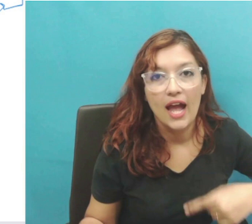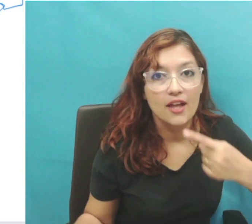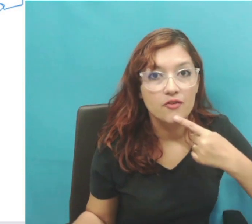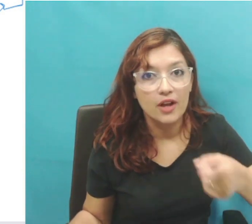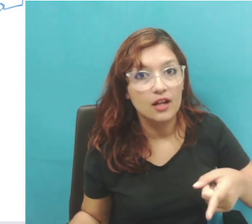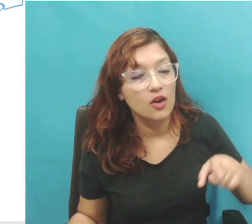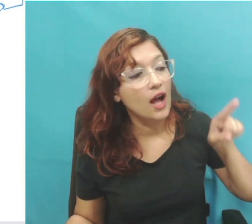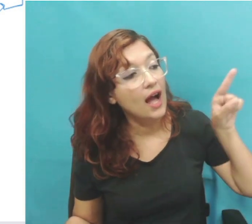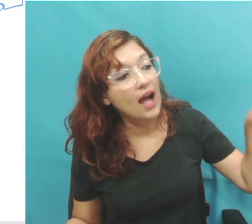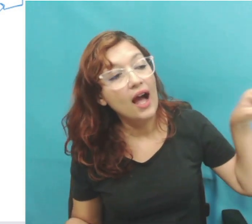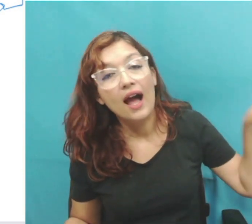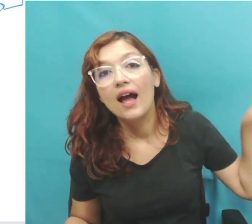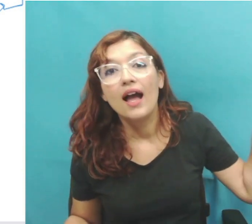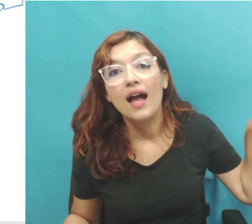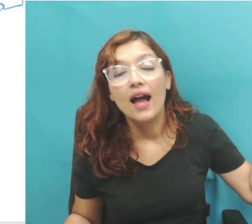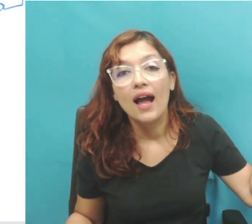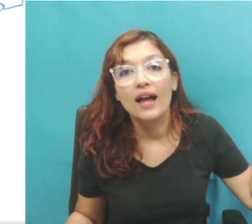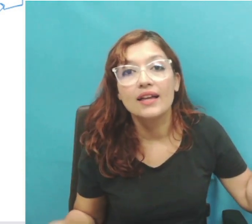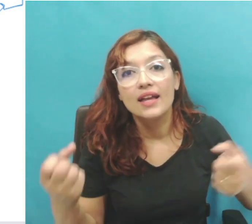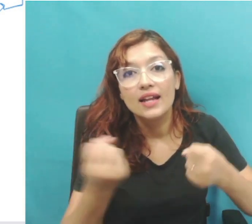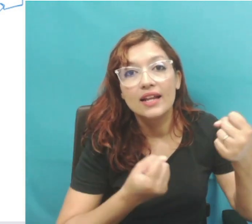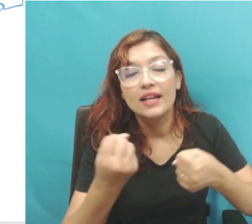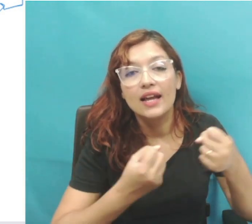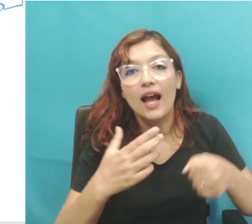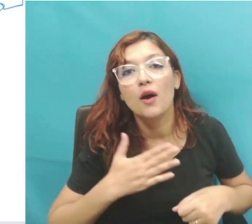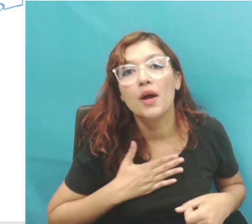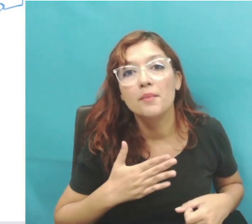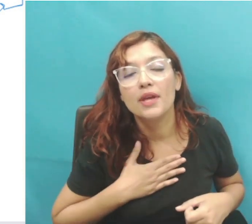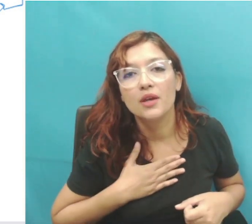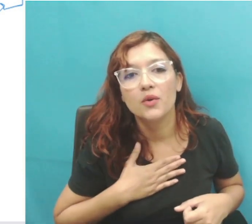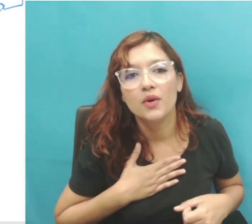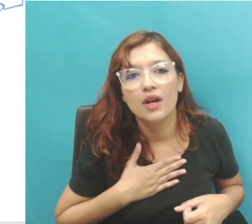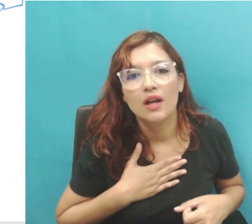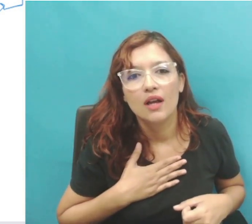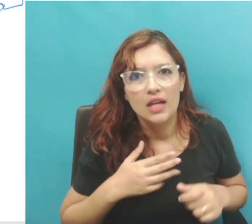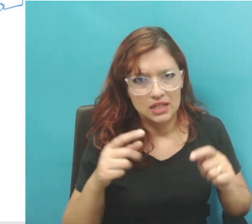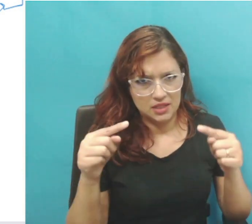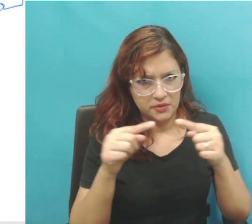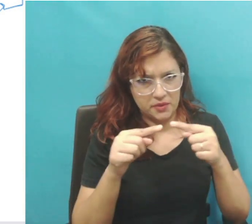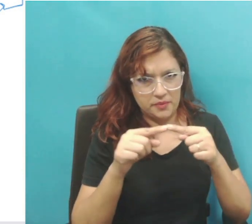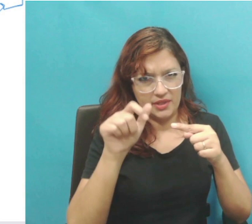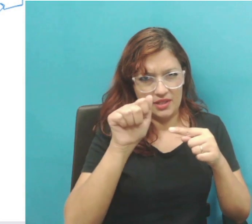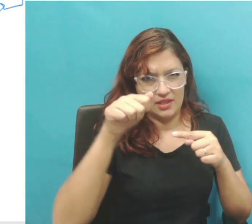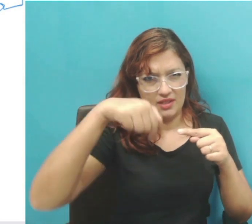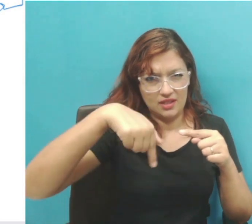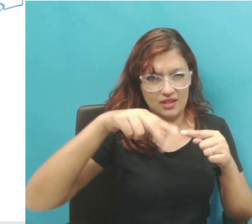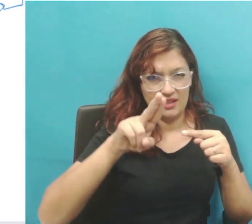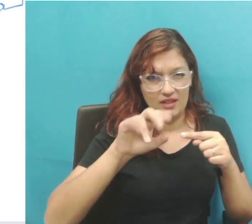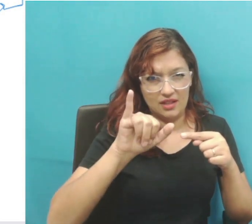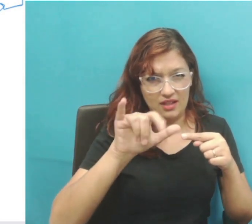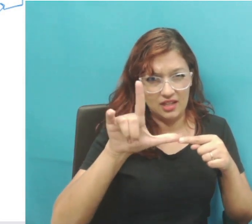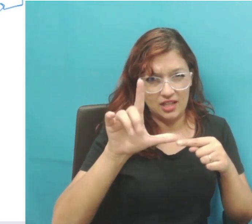Bonito. Eu falo, aquele carro é meu.